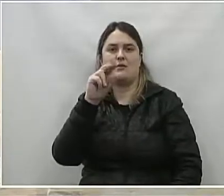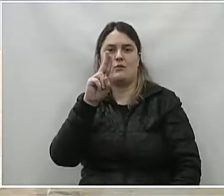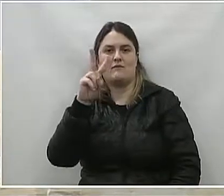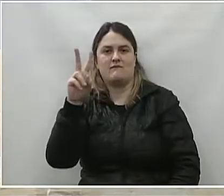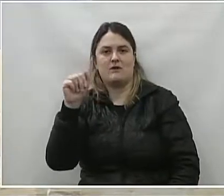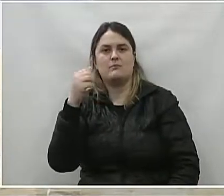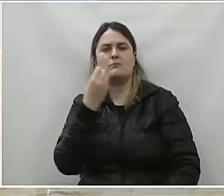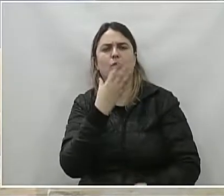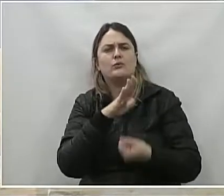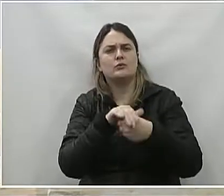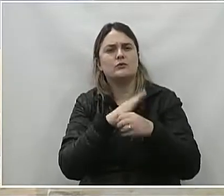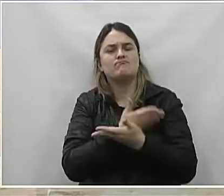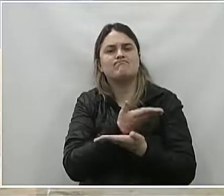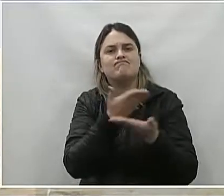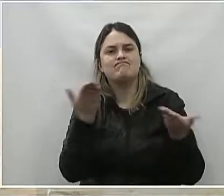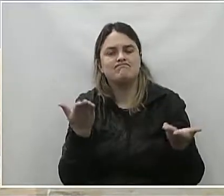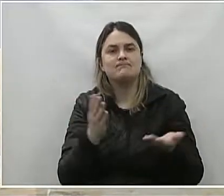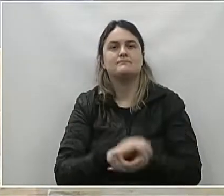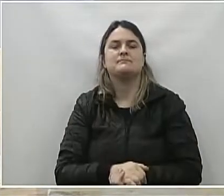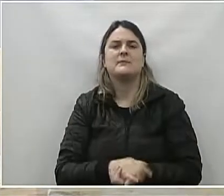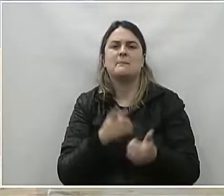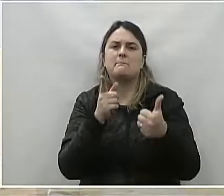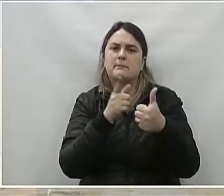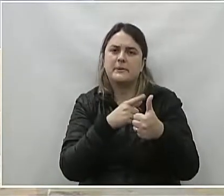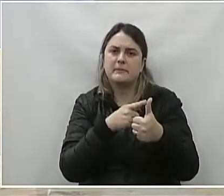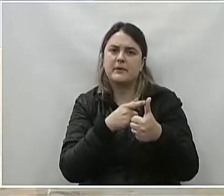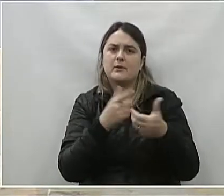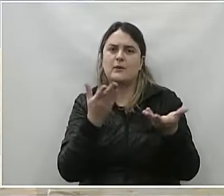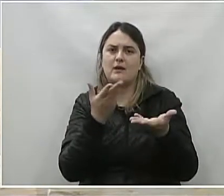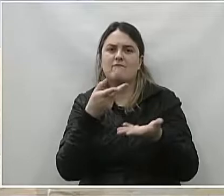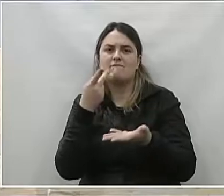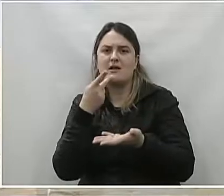todos. Muito boa noite. Quero, primeiramente, me dirigir